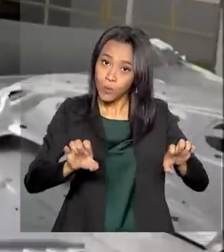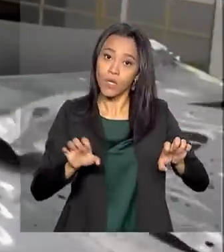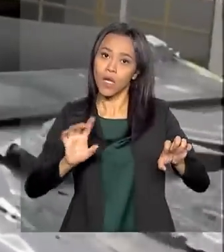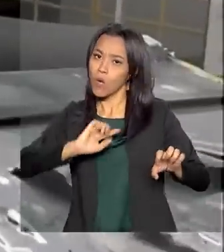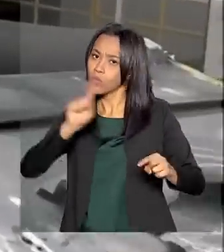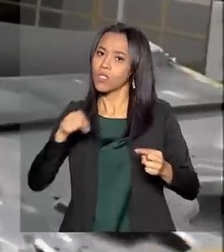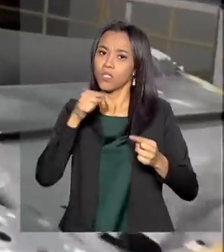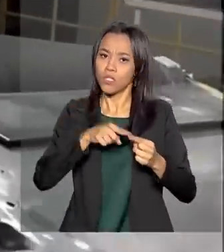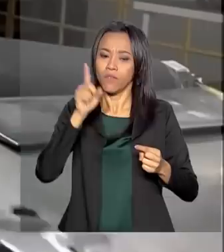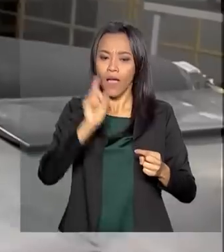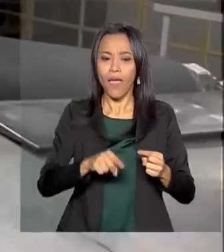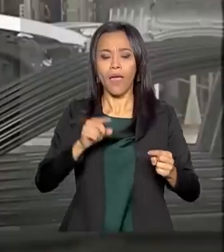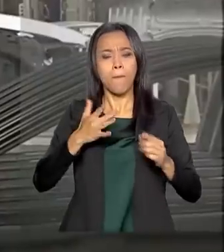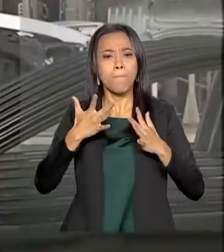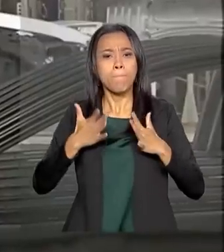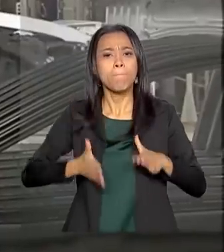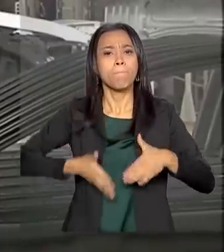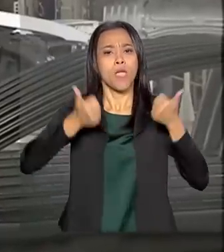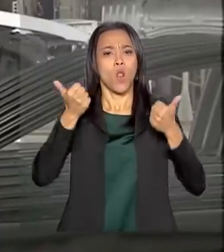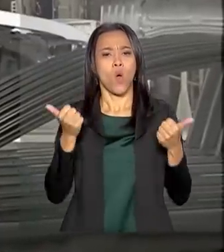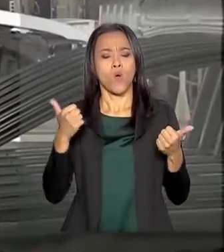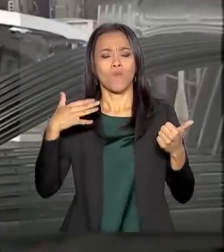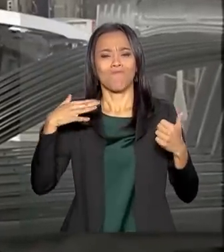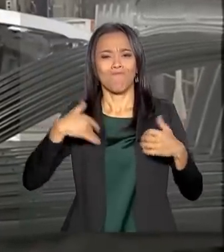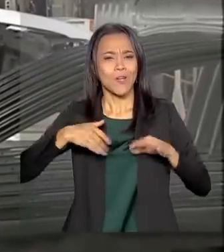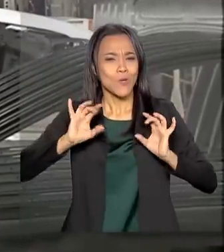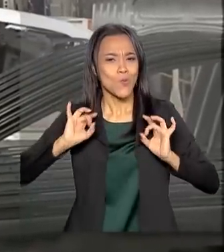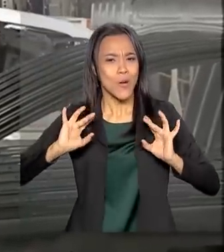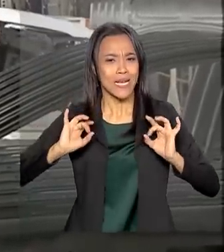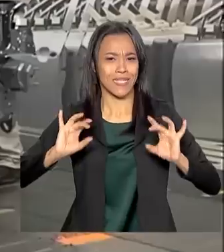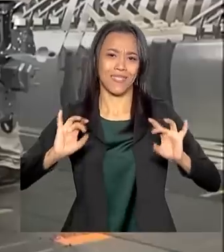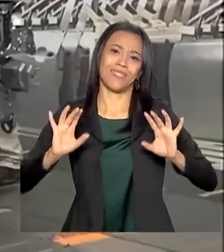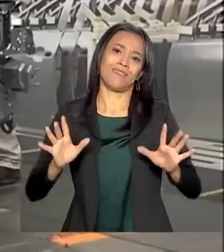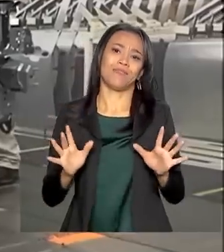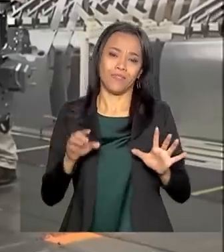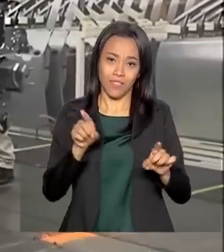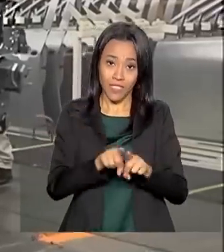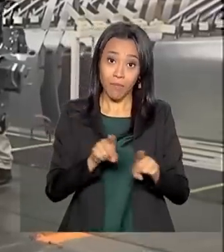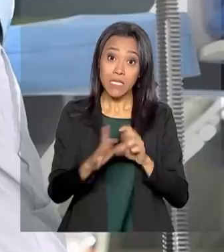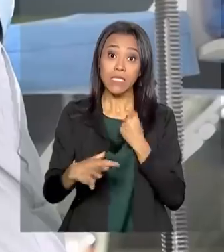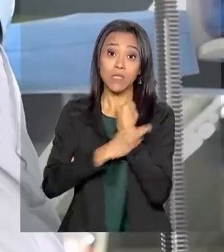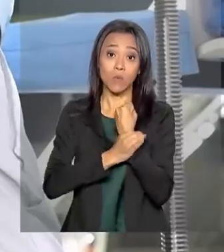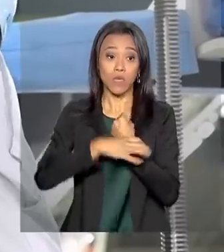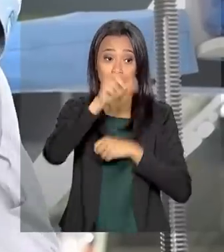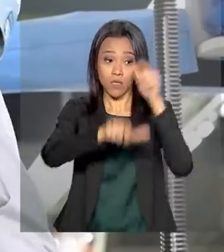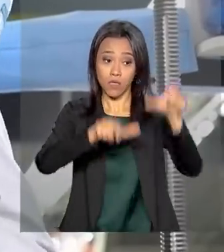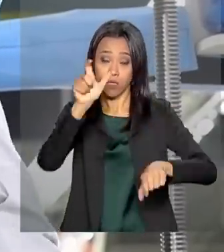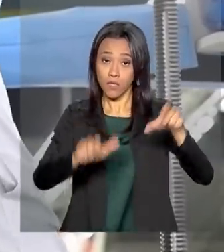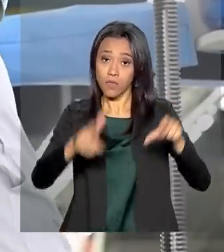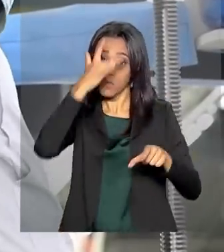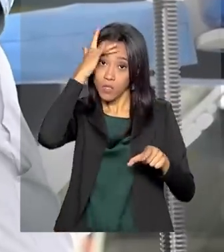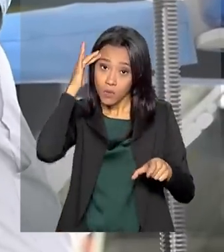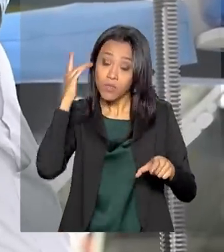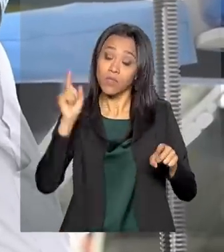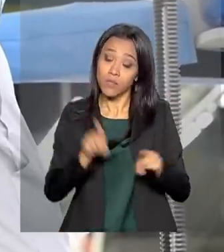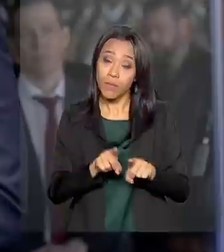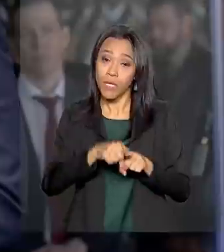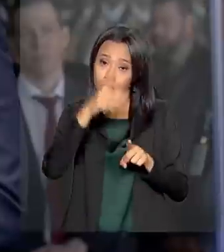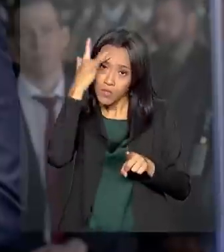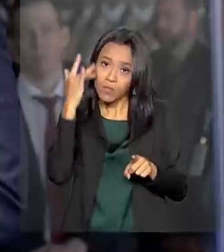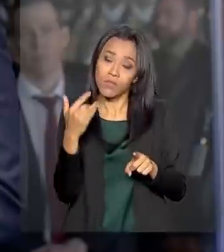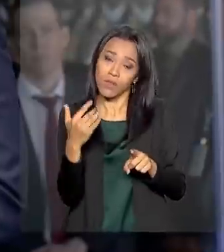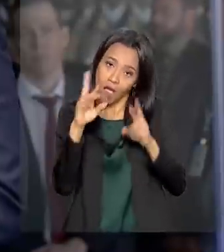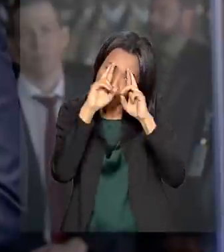visa elevar o padrão de qualidade e de segurança do consumidor e aumentar o índice de atendimento às solicitações.